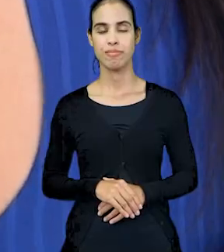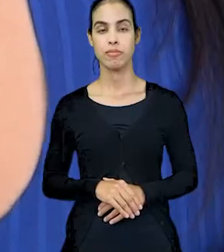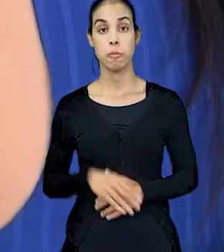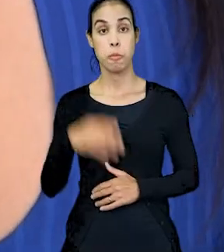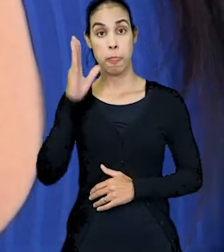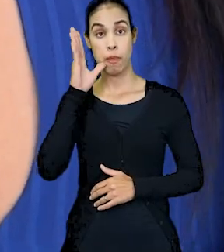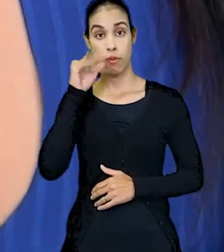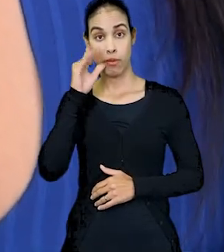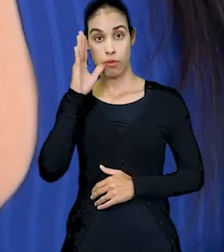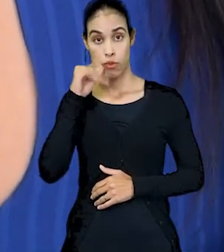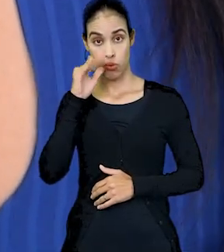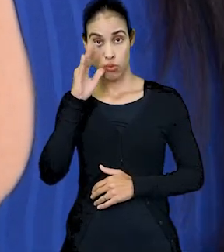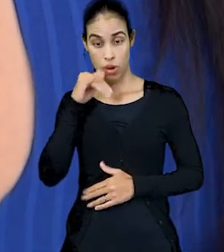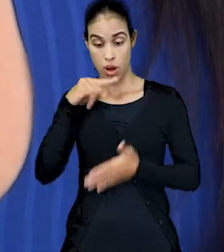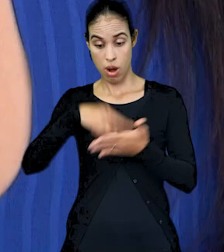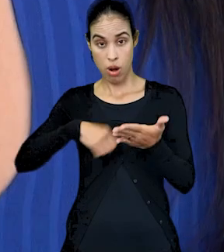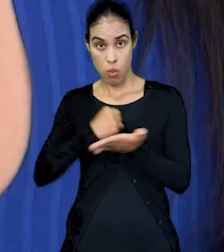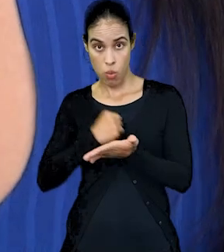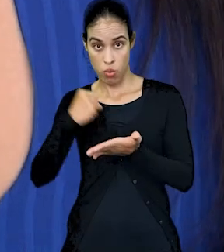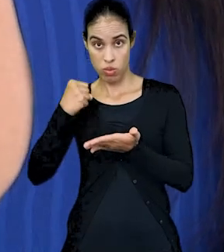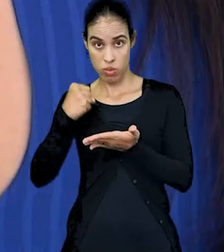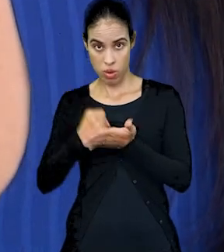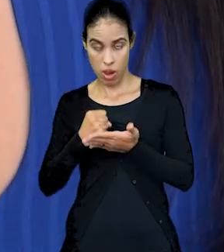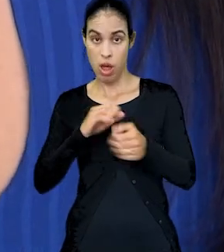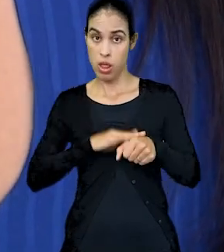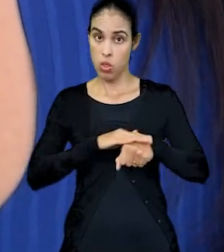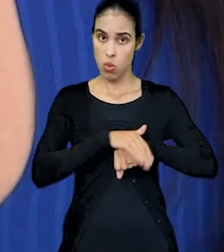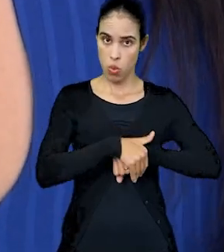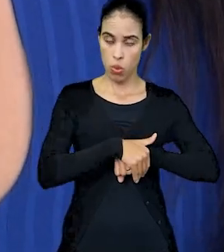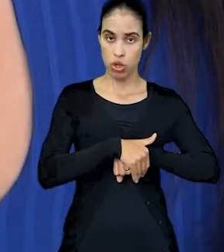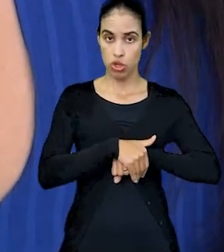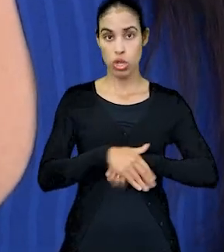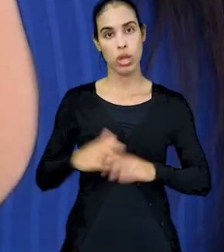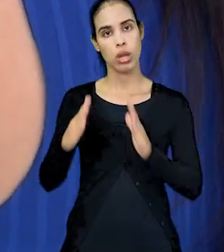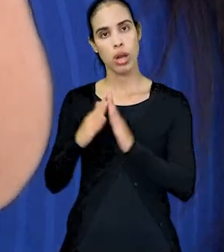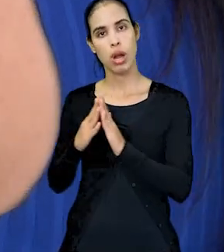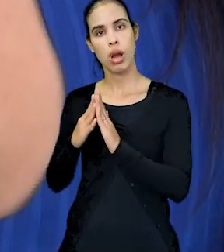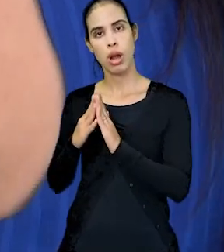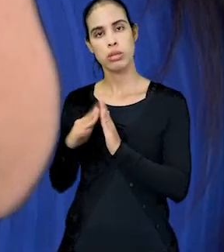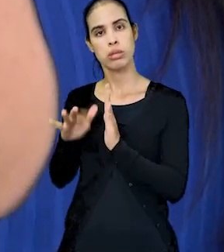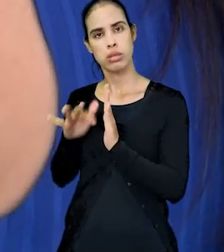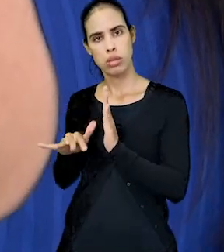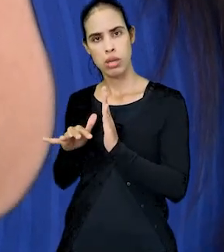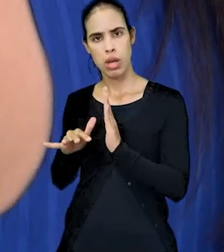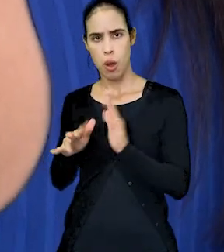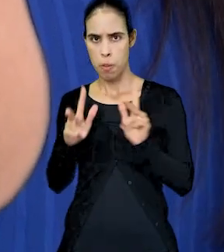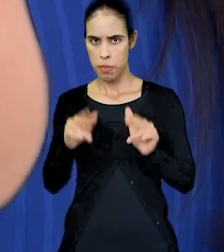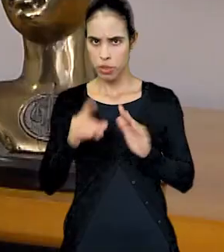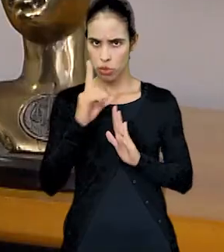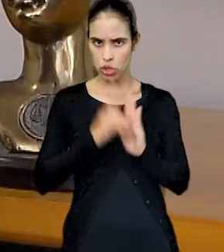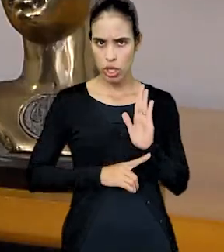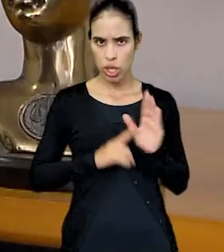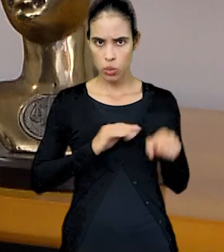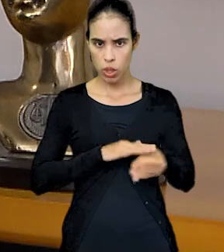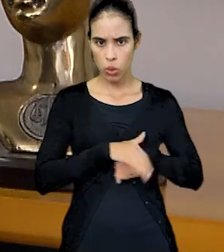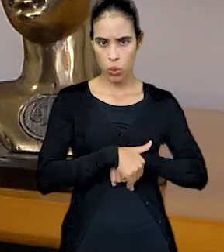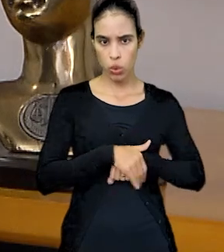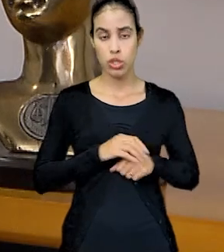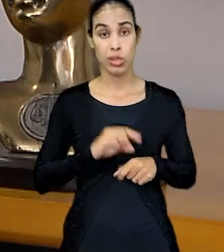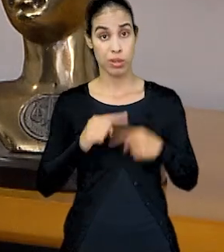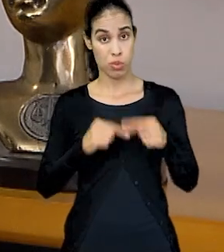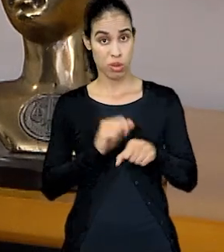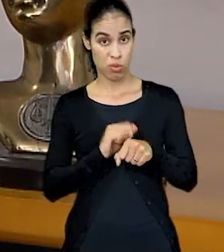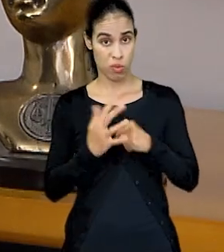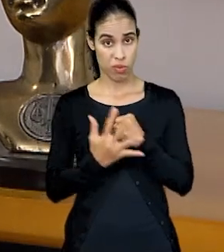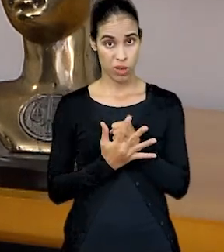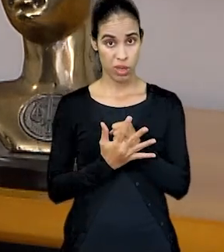Quando o empregado é contratado para trabalhar à noite, mas em home office, ele tem os mesmos direitos de um trabalhador noturno? O teletrabalho, principalmente